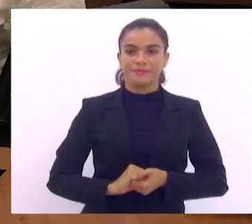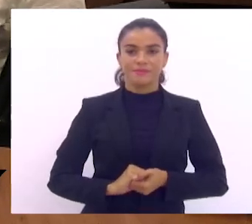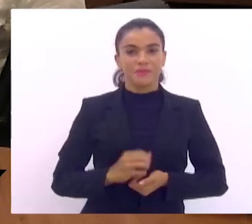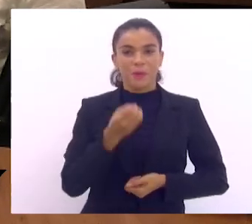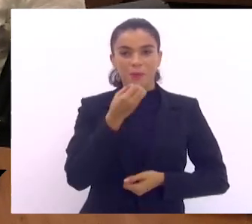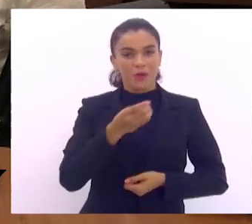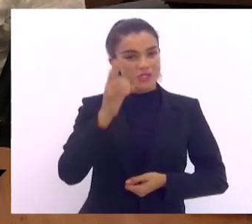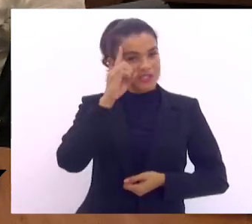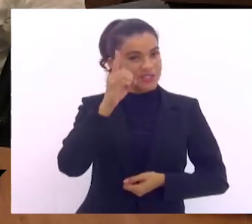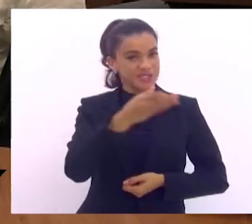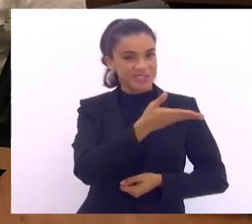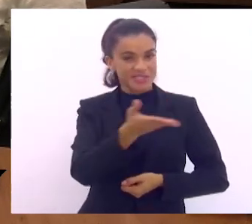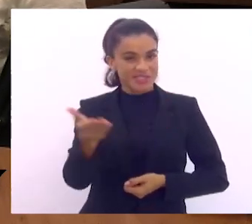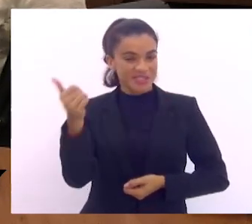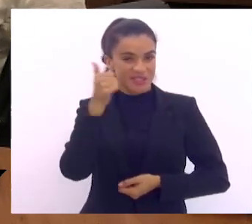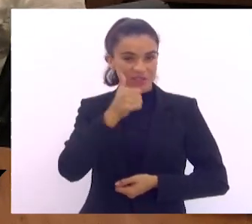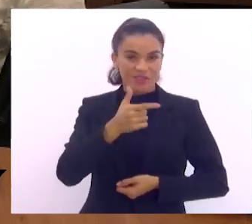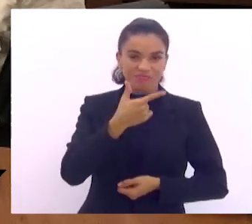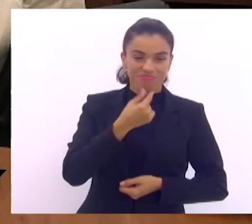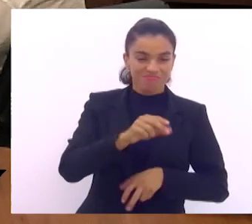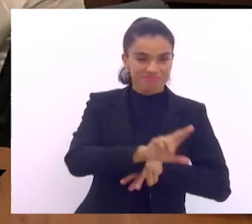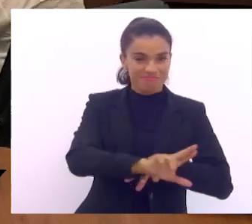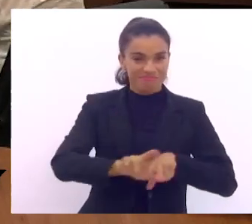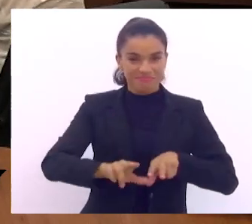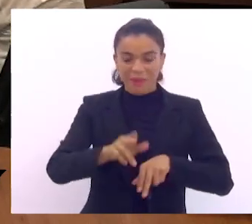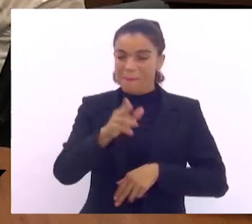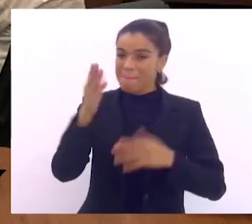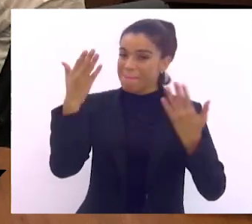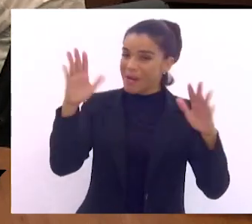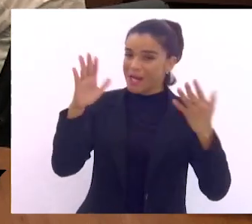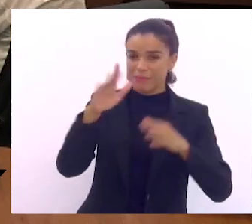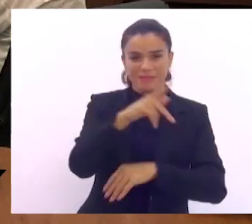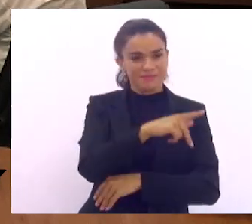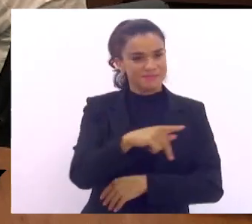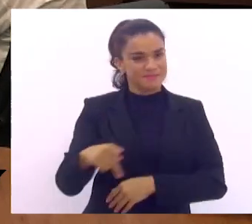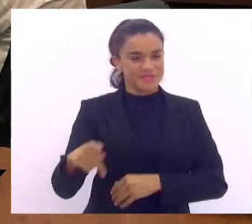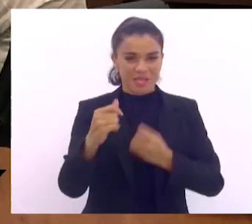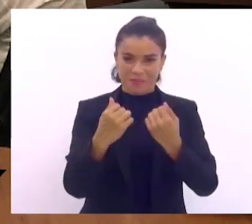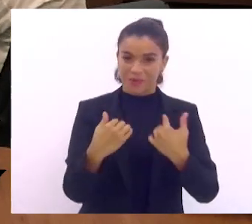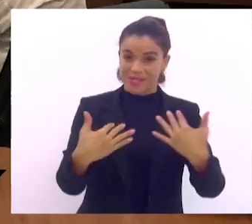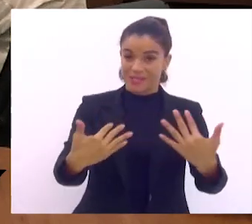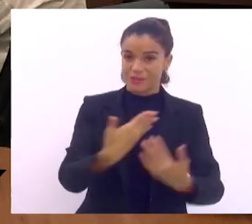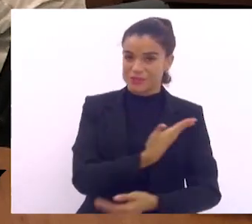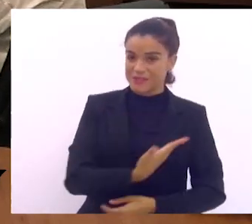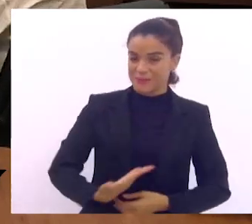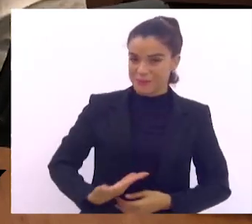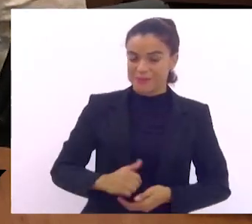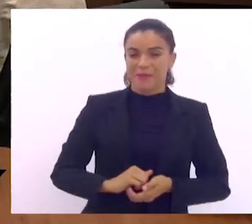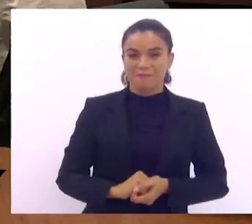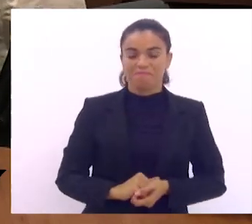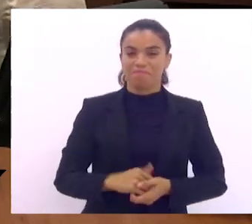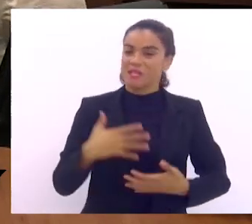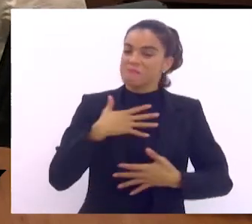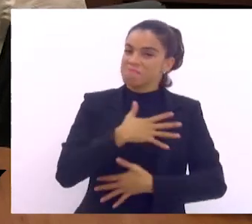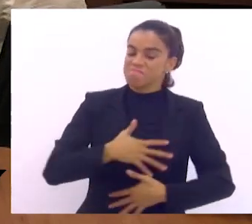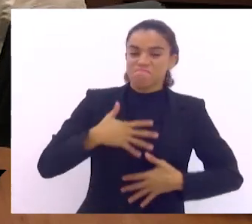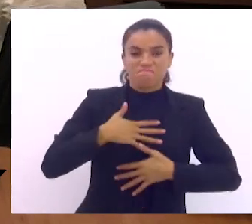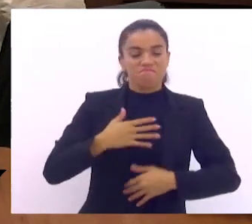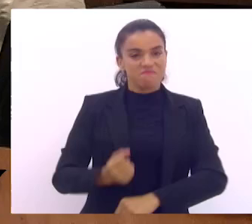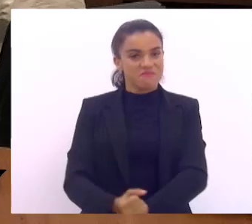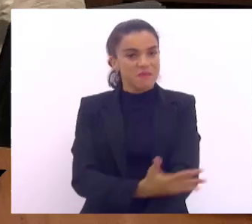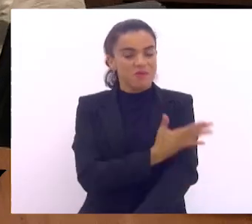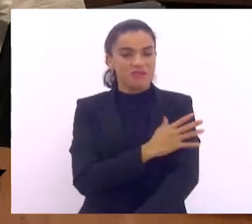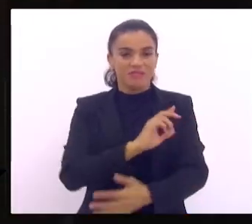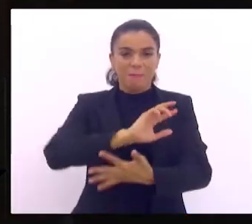Bom dia a todos, todas e todos. Parabéns, presidente, por essa audiência pública, que muito me emociona por